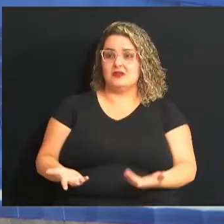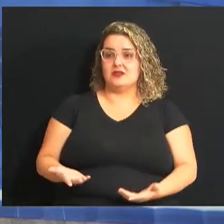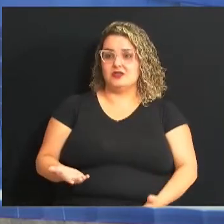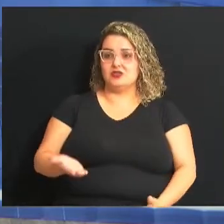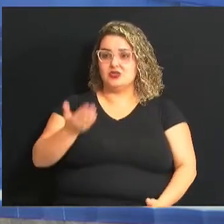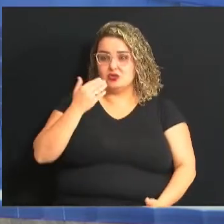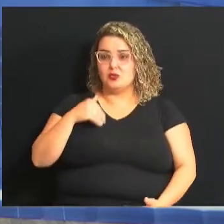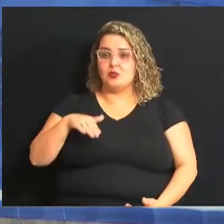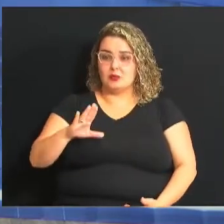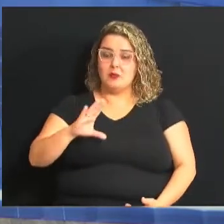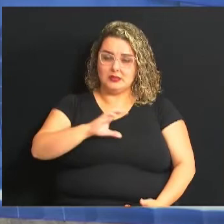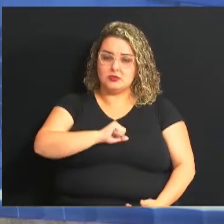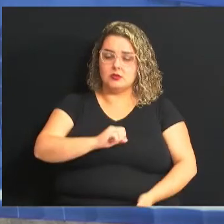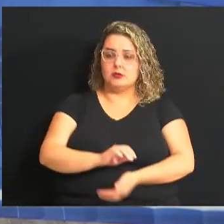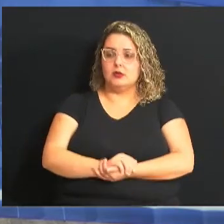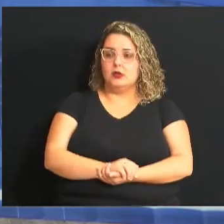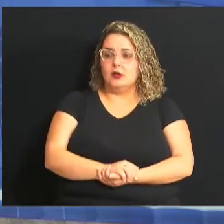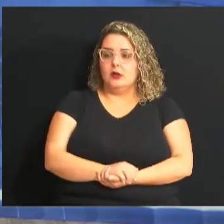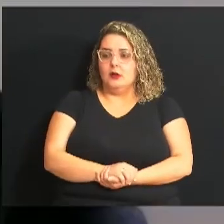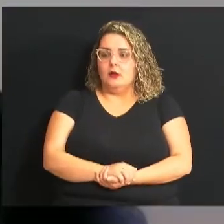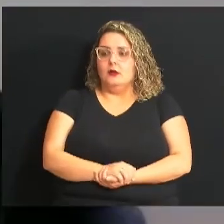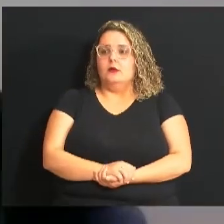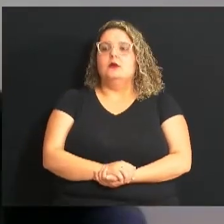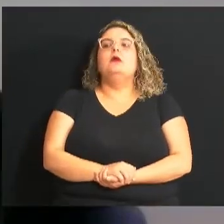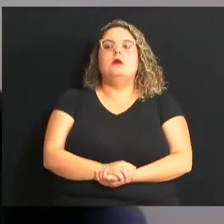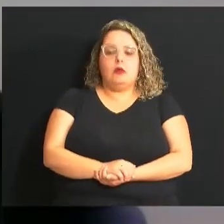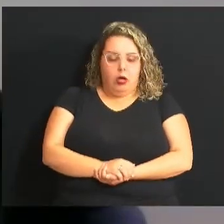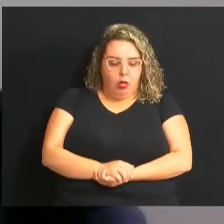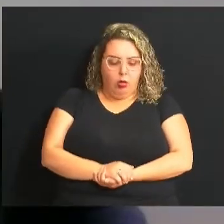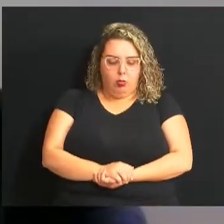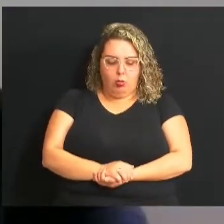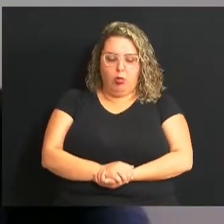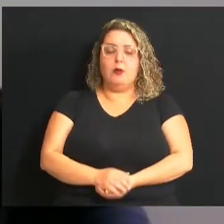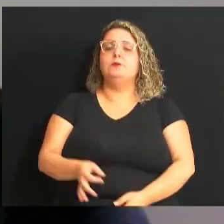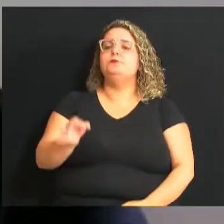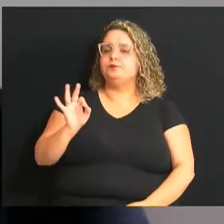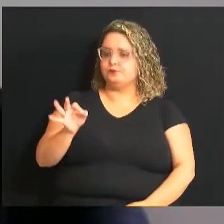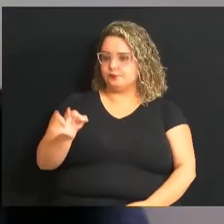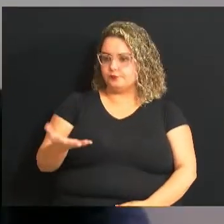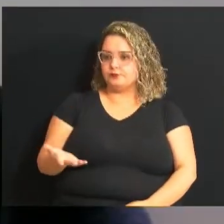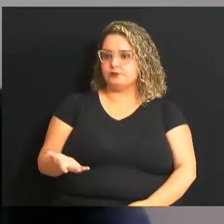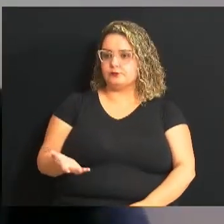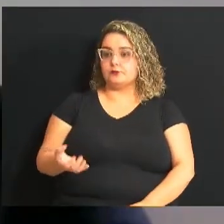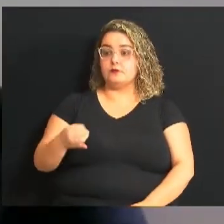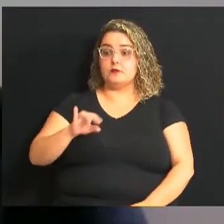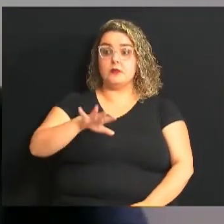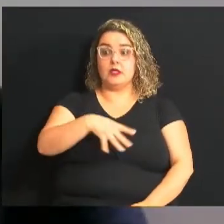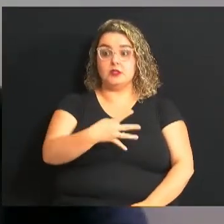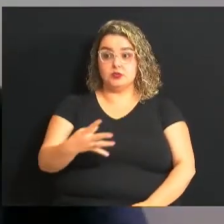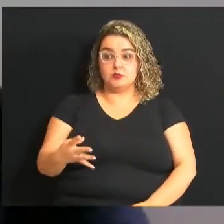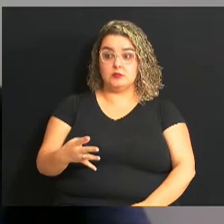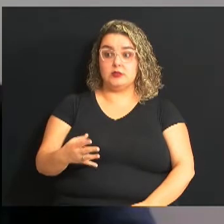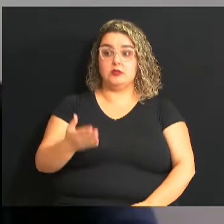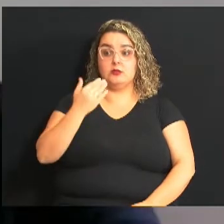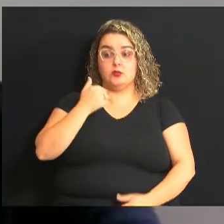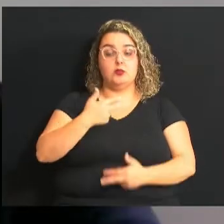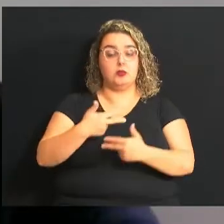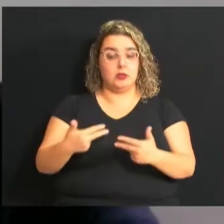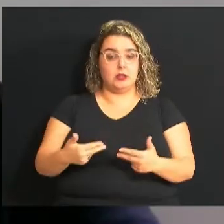mais gosta. Com certeza, se o plano alimentar, se a pessoa está seguindo um plano